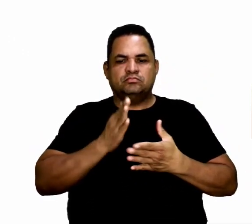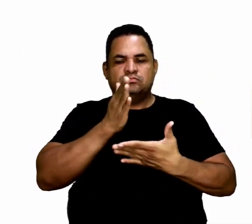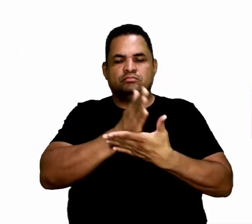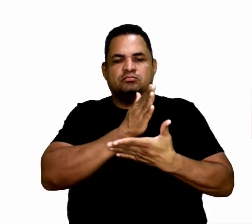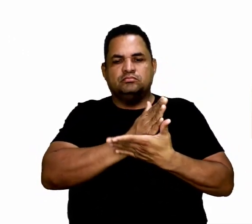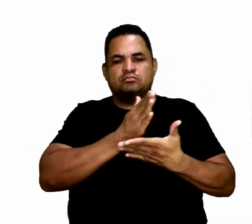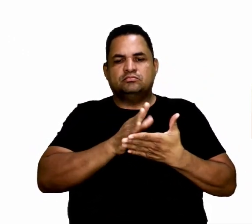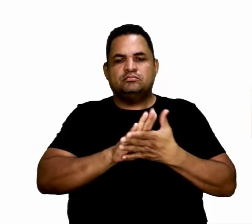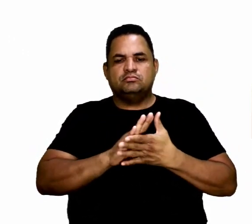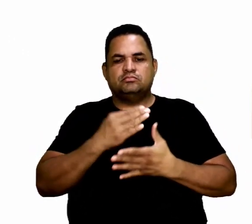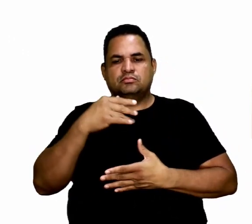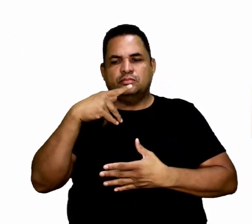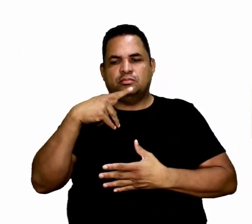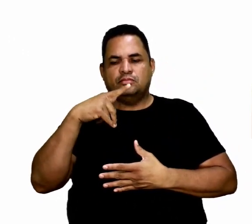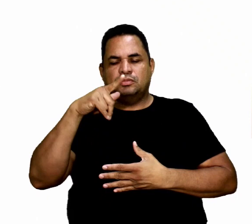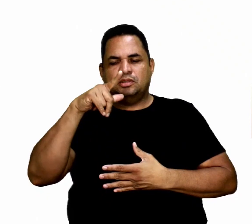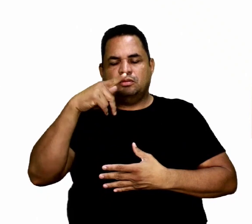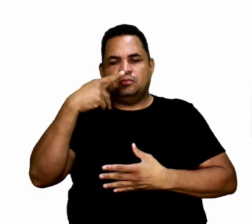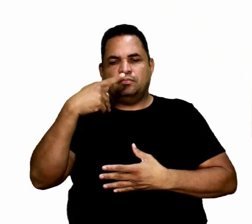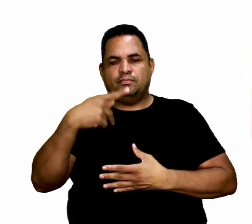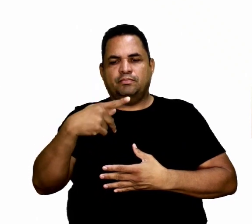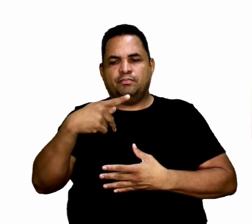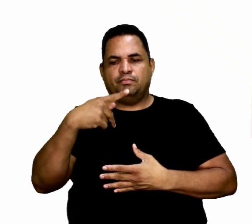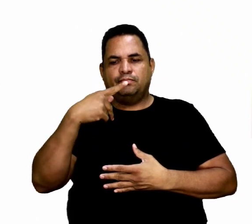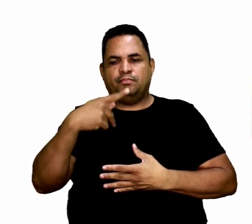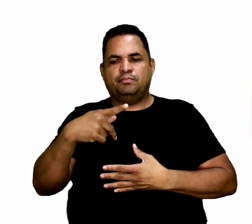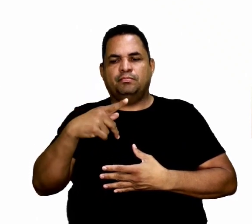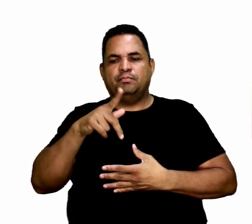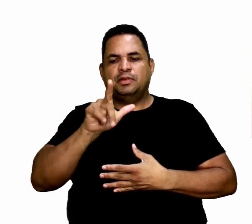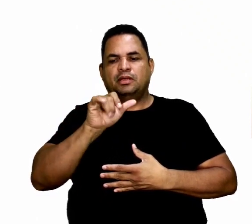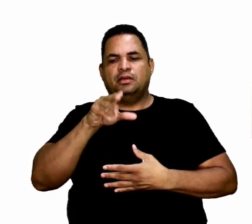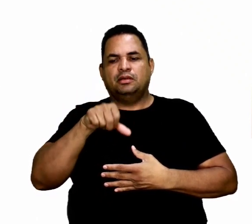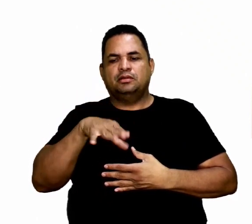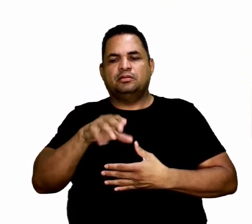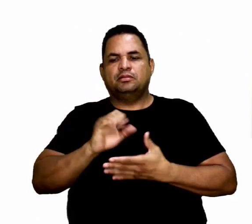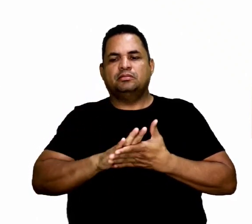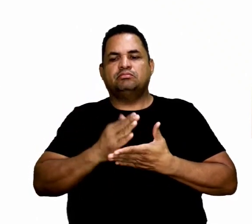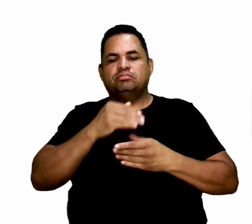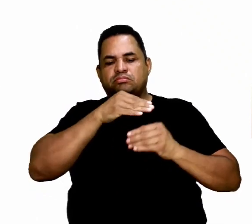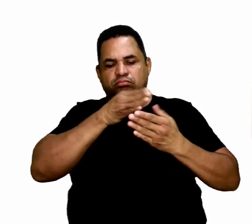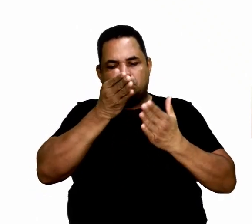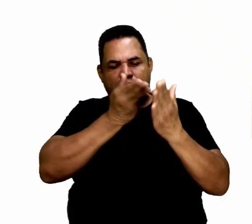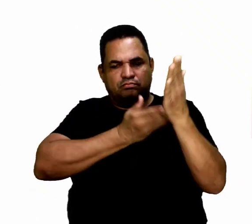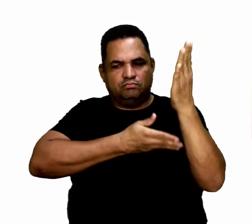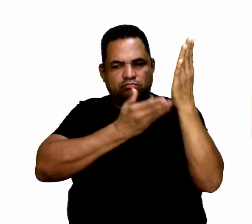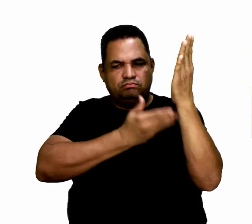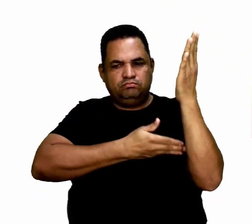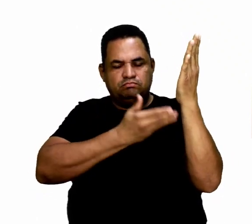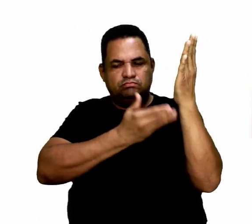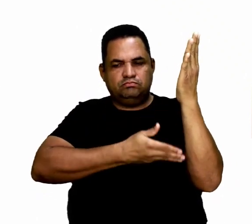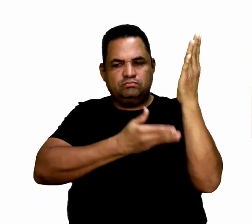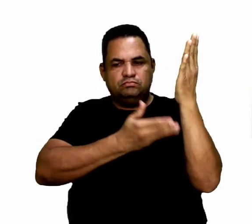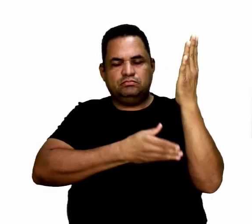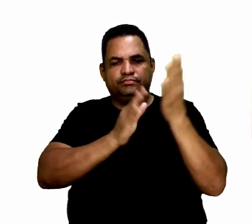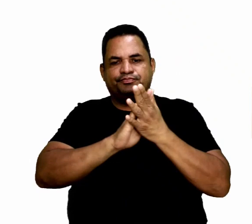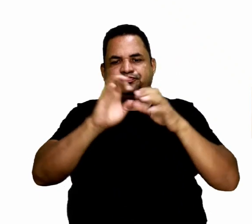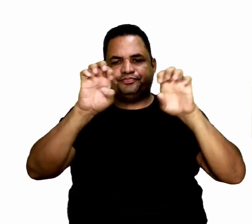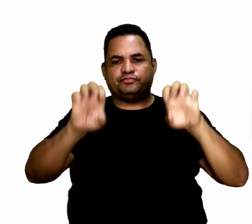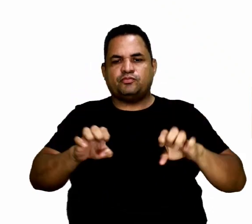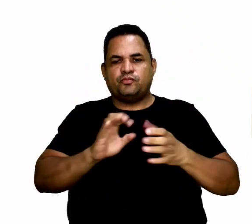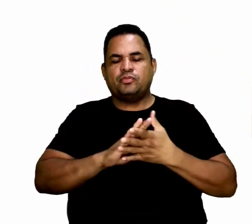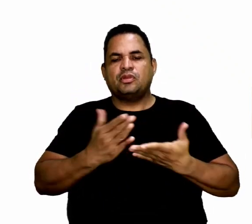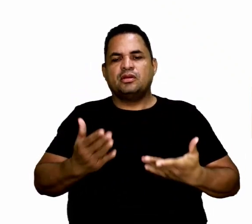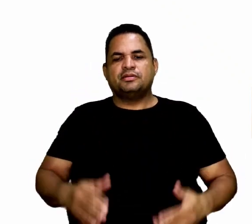é o plasma. E esse plasma, ele fica ali correndo dentro, né? Compondo essa estrutura desse